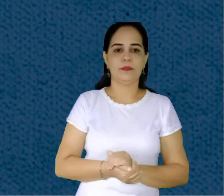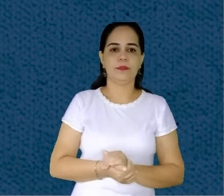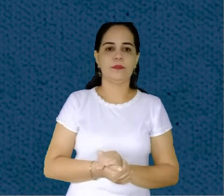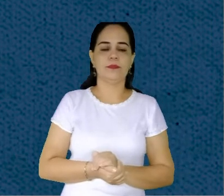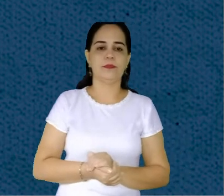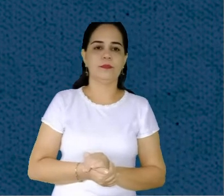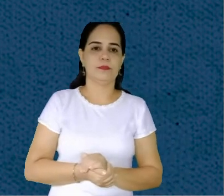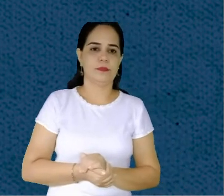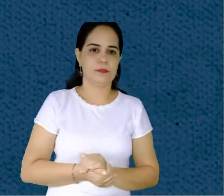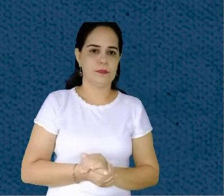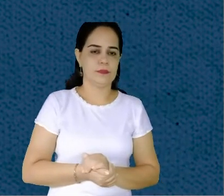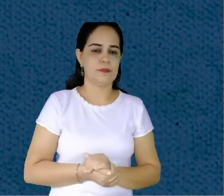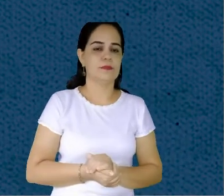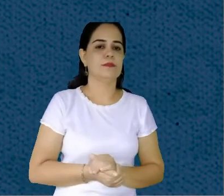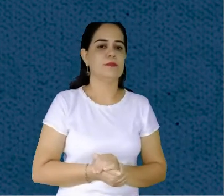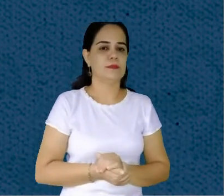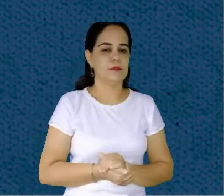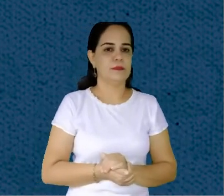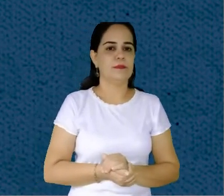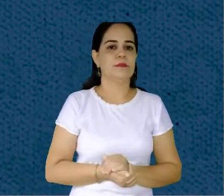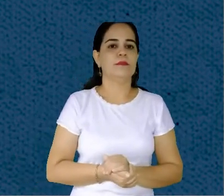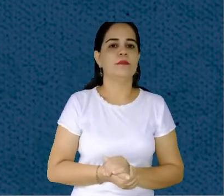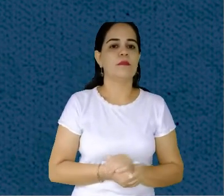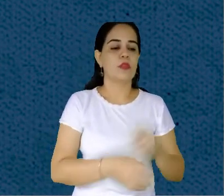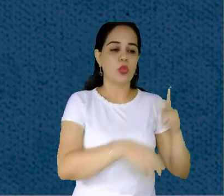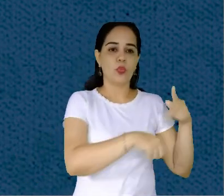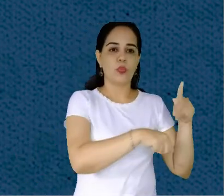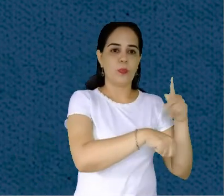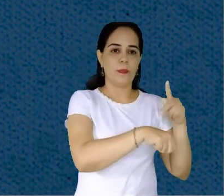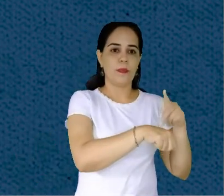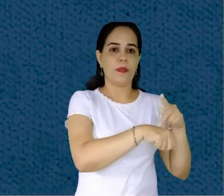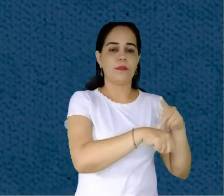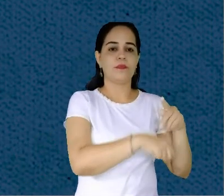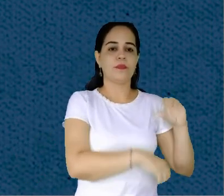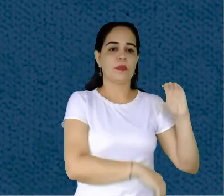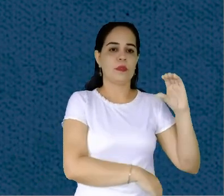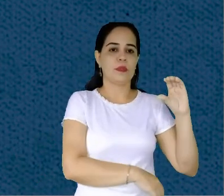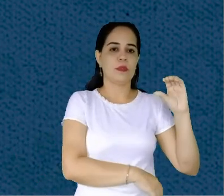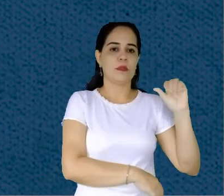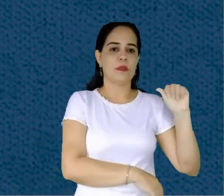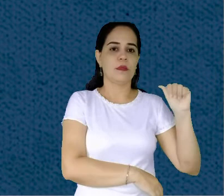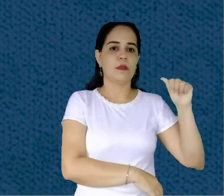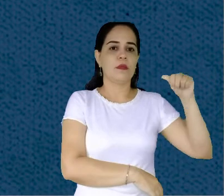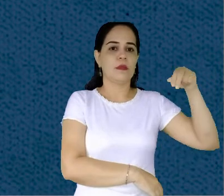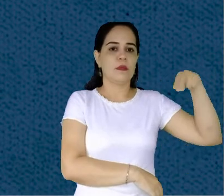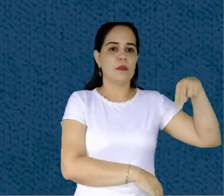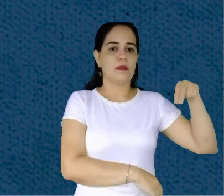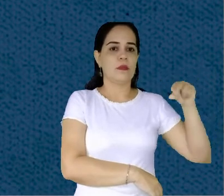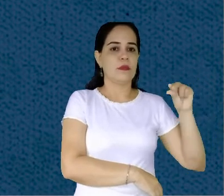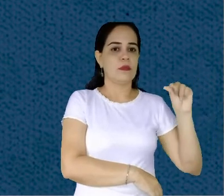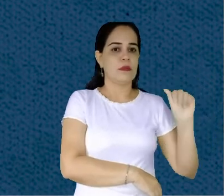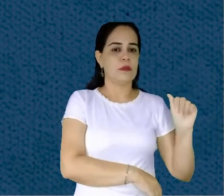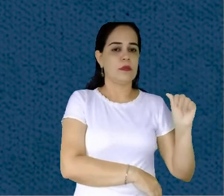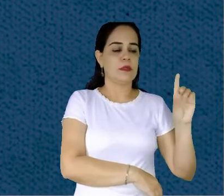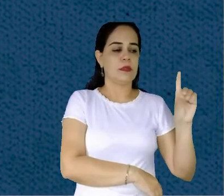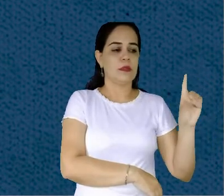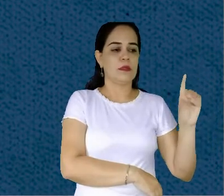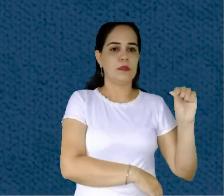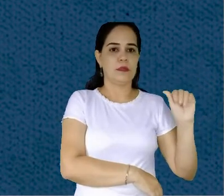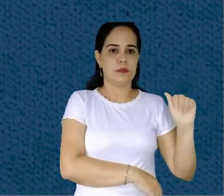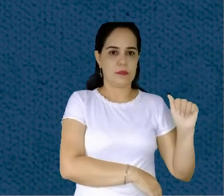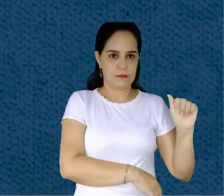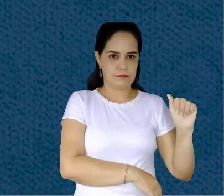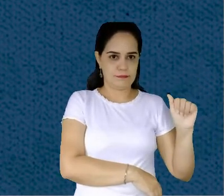Em sequência, em audiência no mês de abril, Francisco havia manifestado seu desejo de encontrar com os povos indígenas no